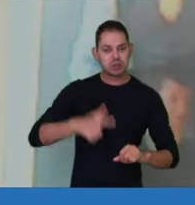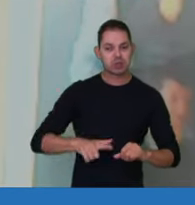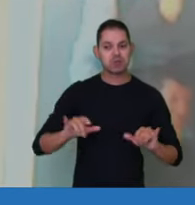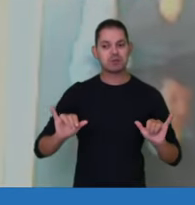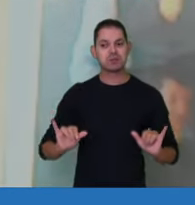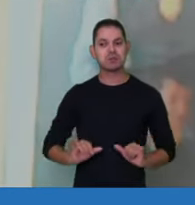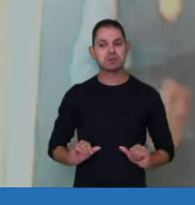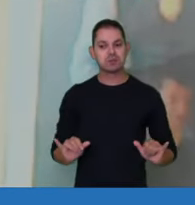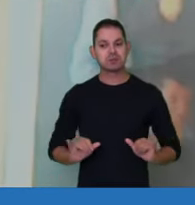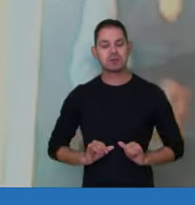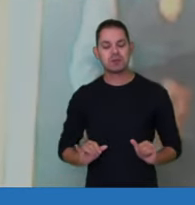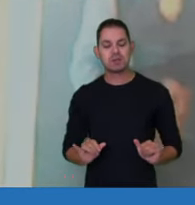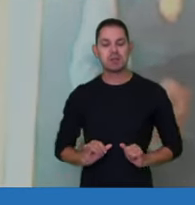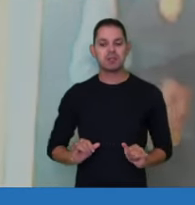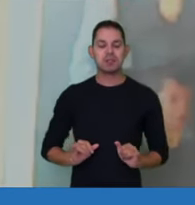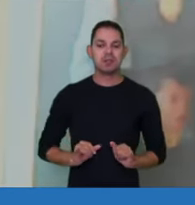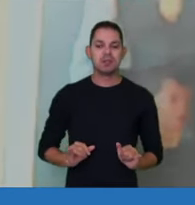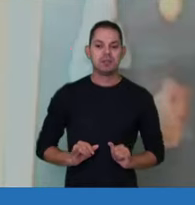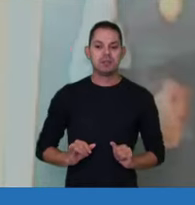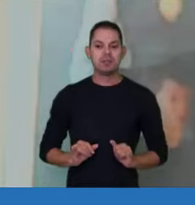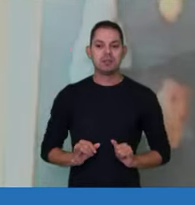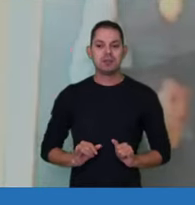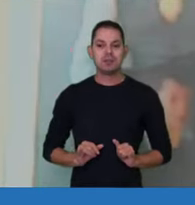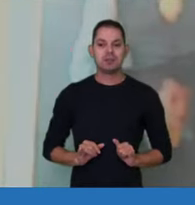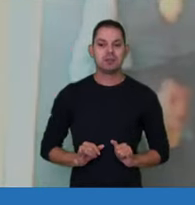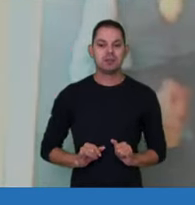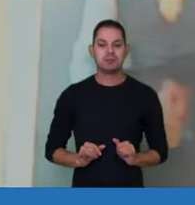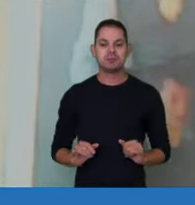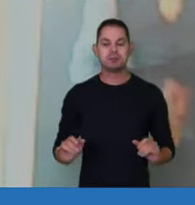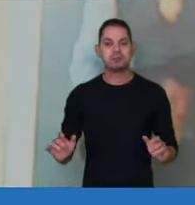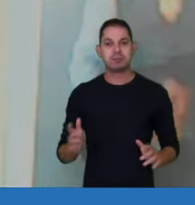tenha soado muito agressivo,